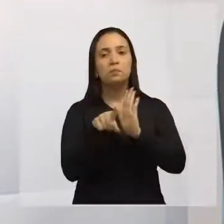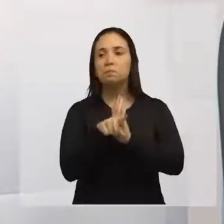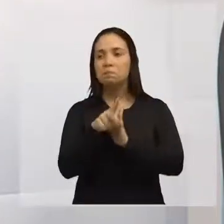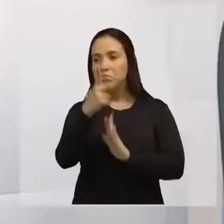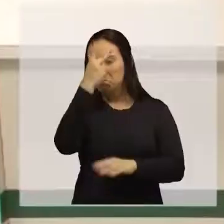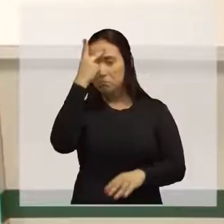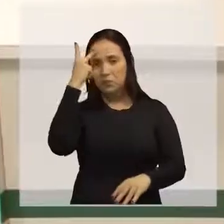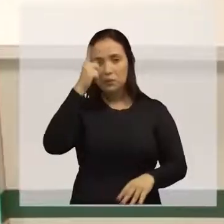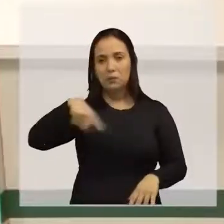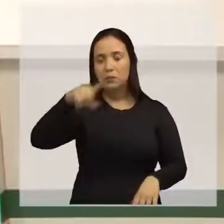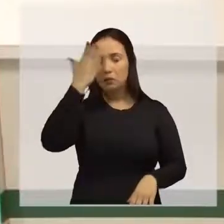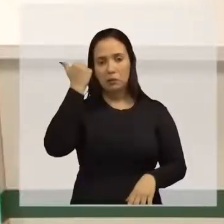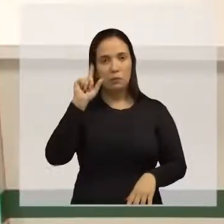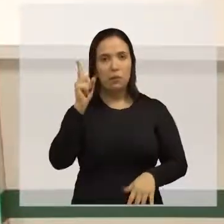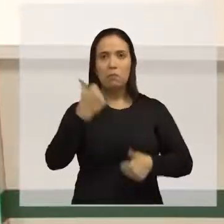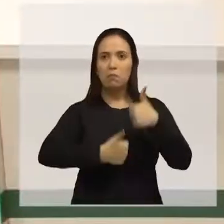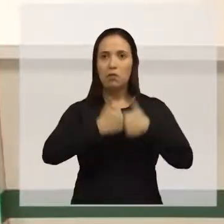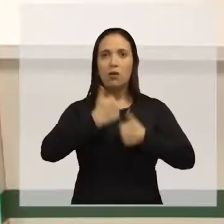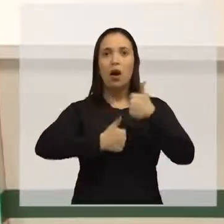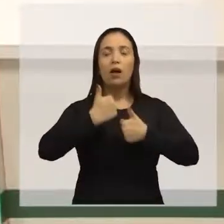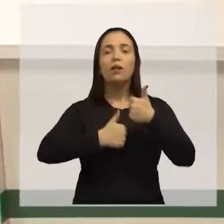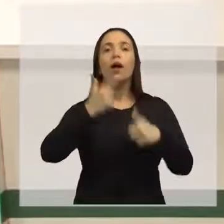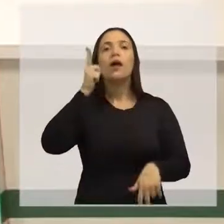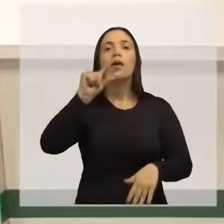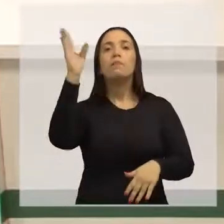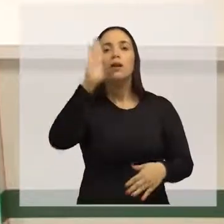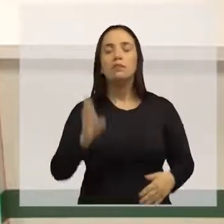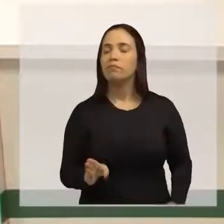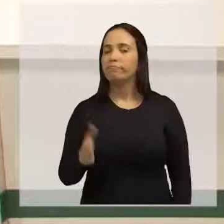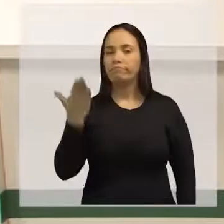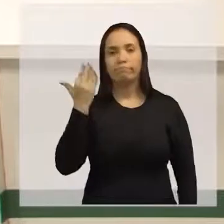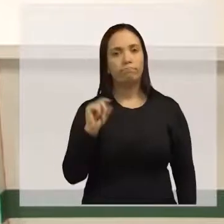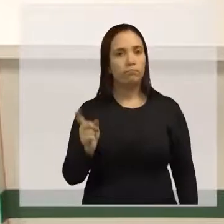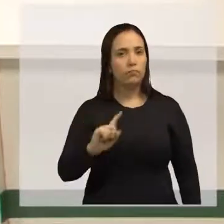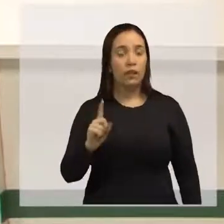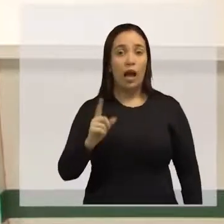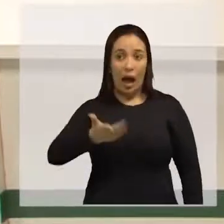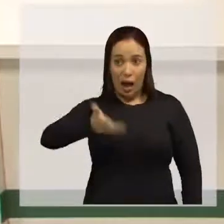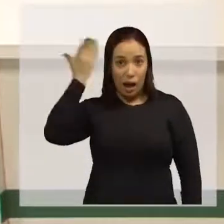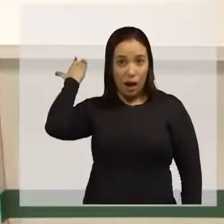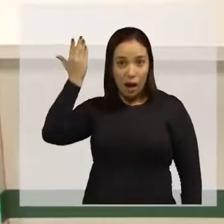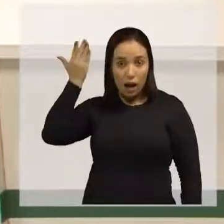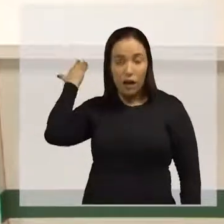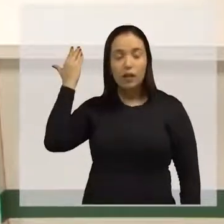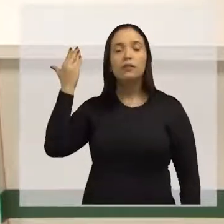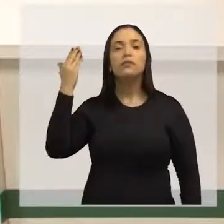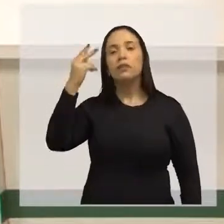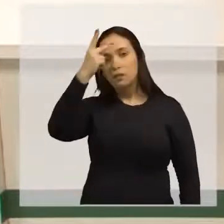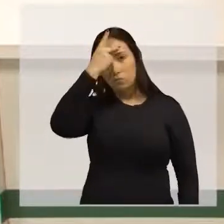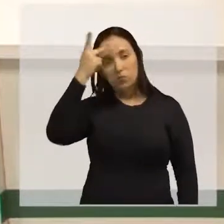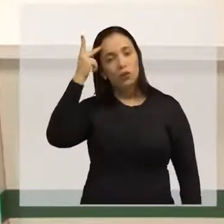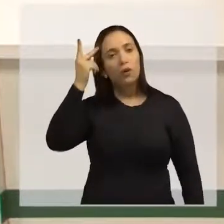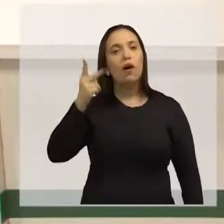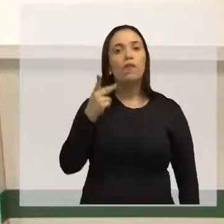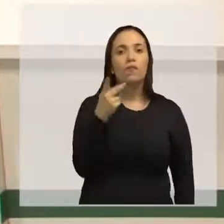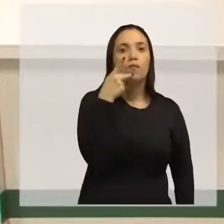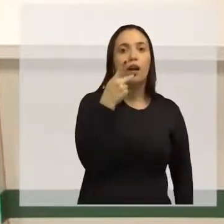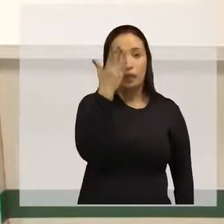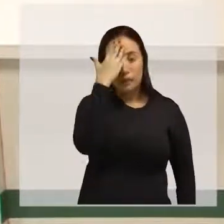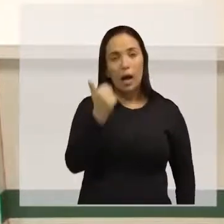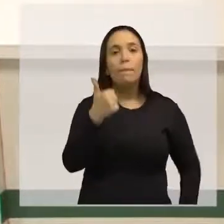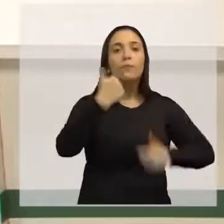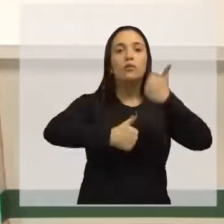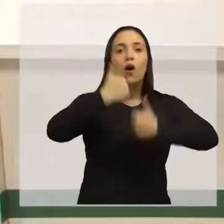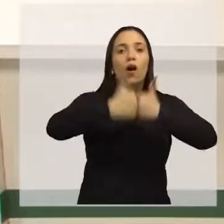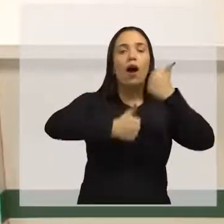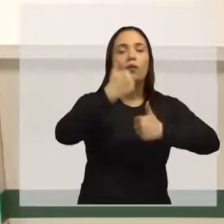Antigamente, se você tinha falado, esses 10 motoristas, eles escalariam. E até diriam os erros do treinador. Eles escalariam